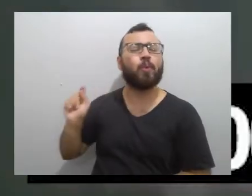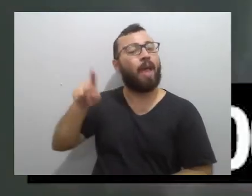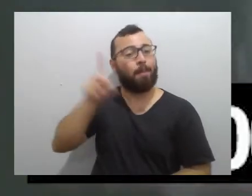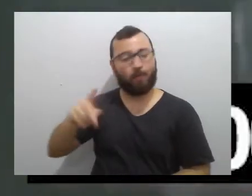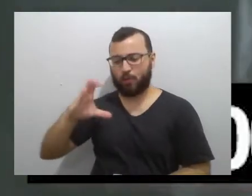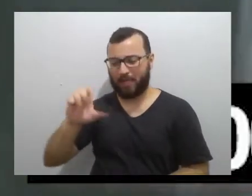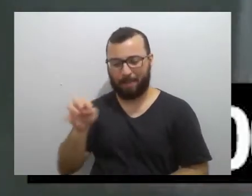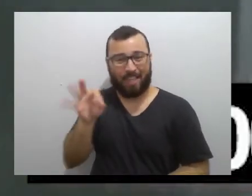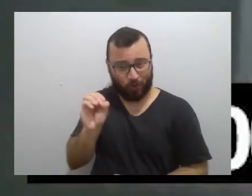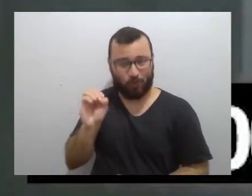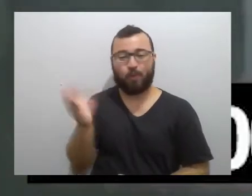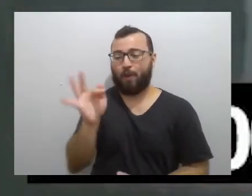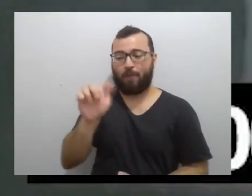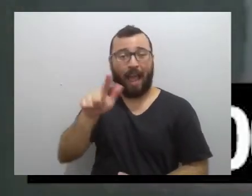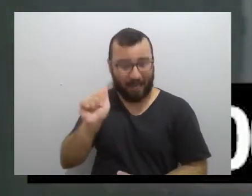saúde.